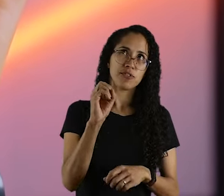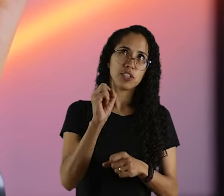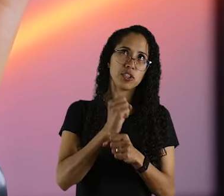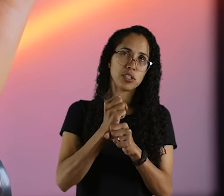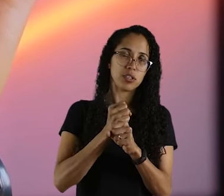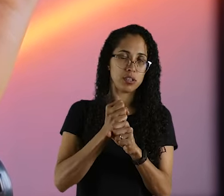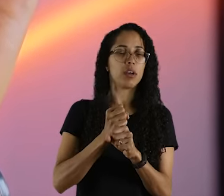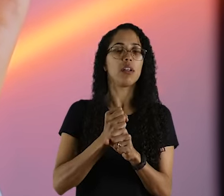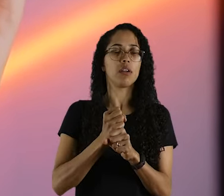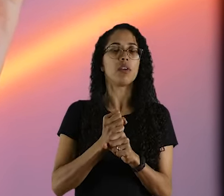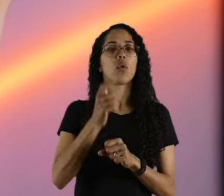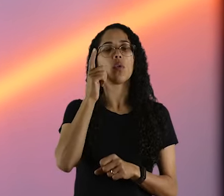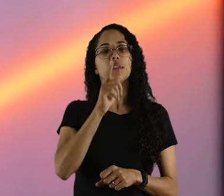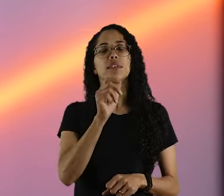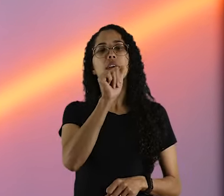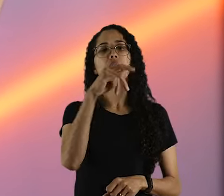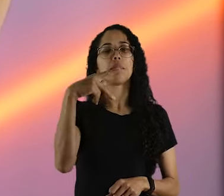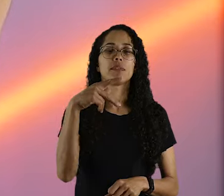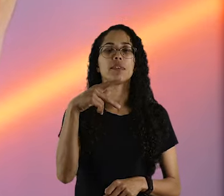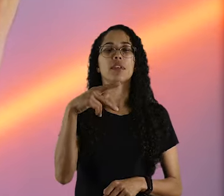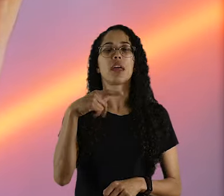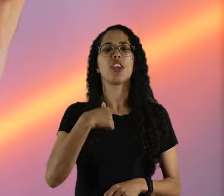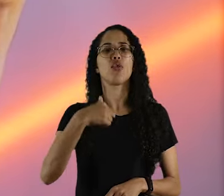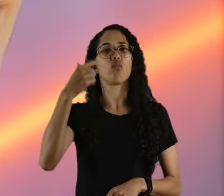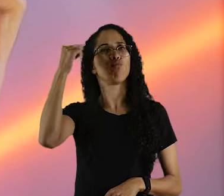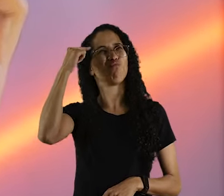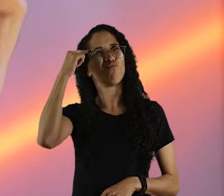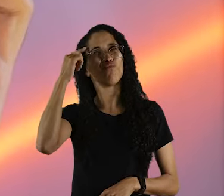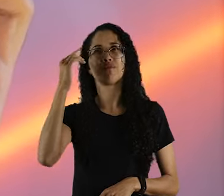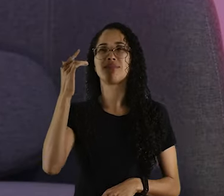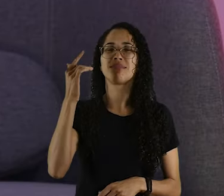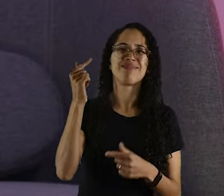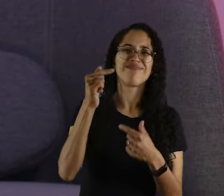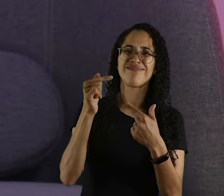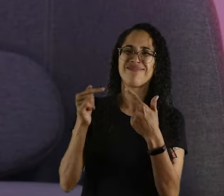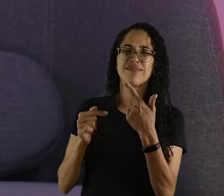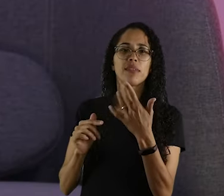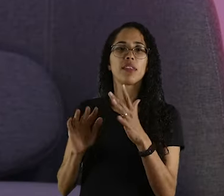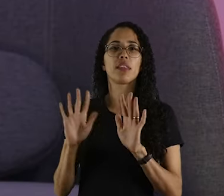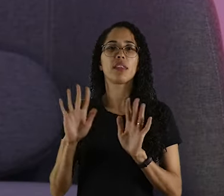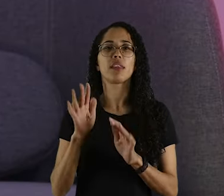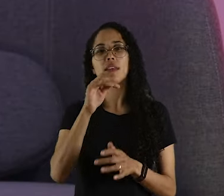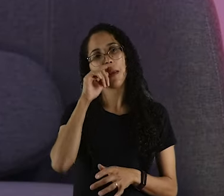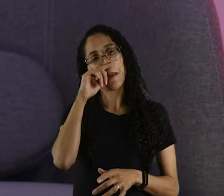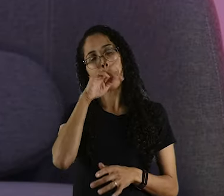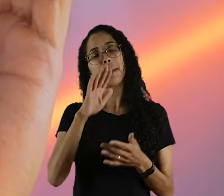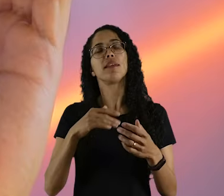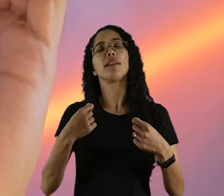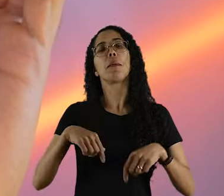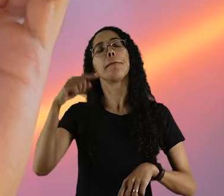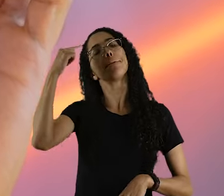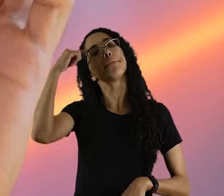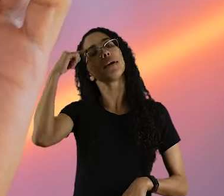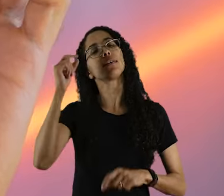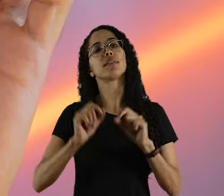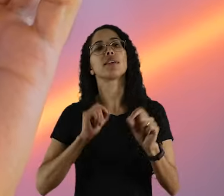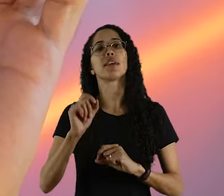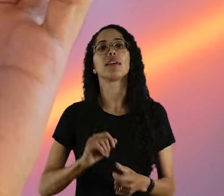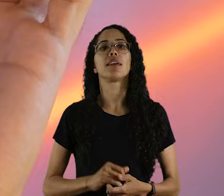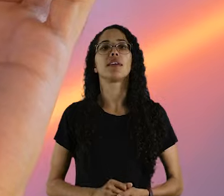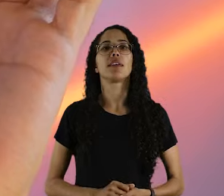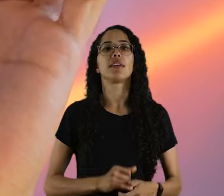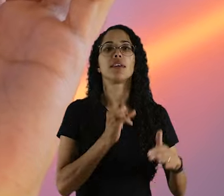conseguir me aposentar bem legal, eu não tenho nada assim tradicional, VGBL, PGBL. Então eu penso mesmo nos investimentos de títulos públicos,